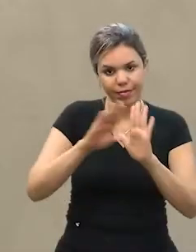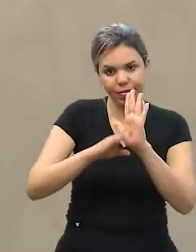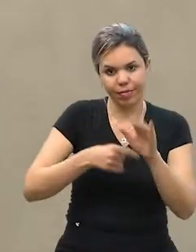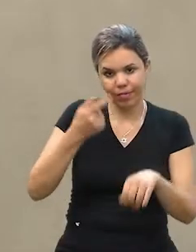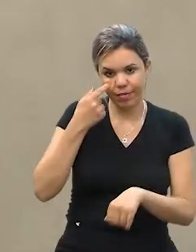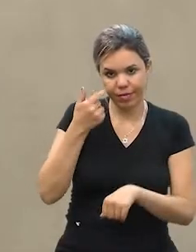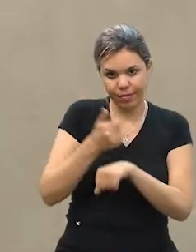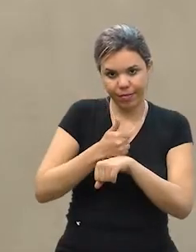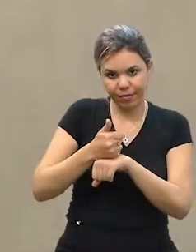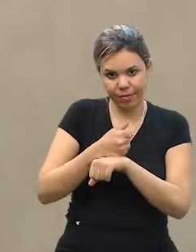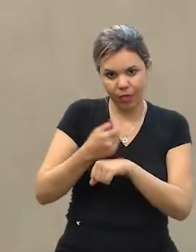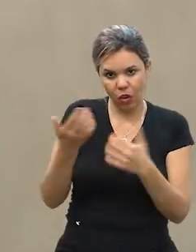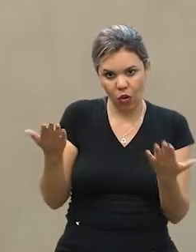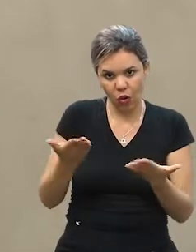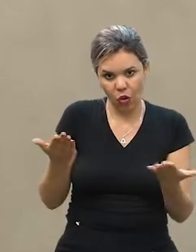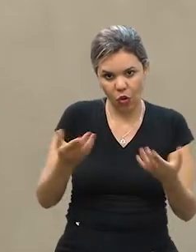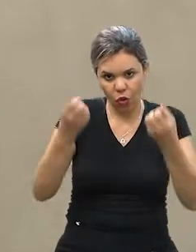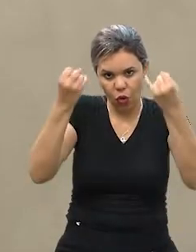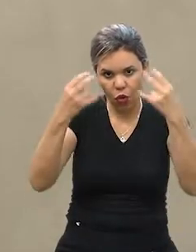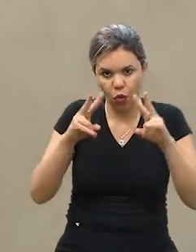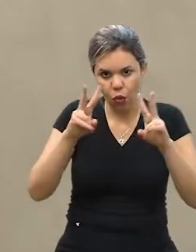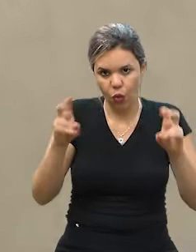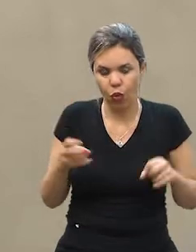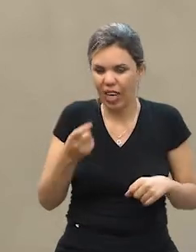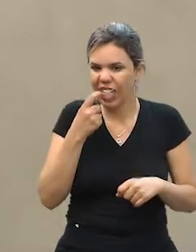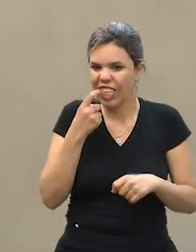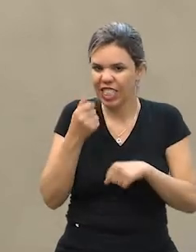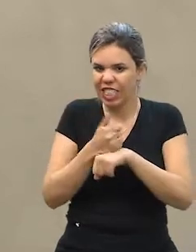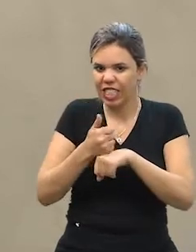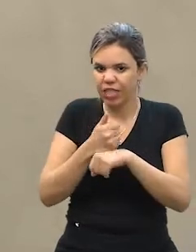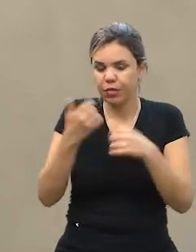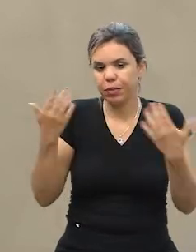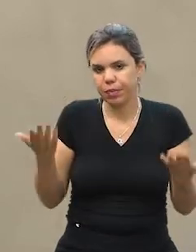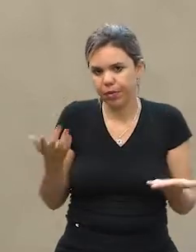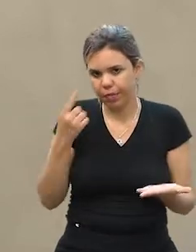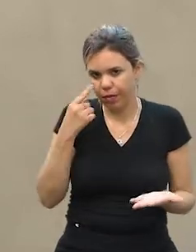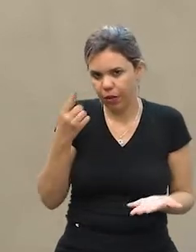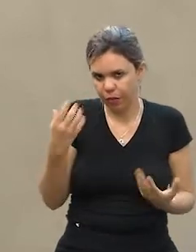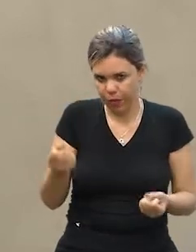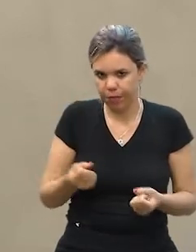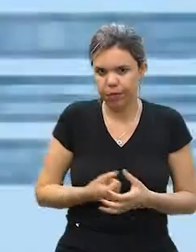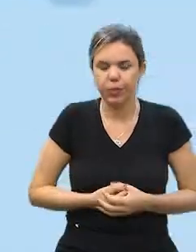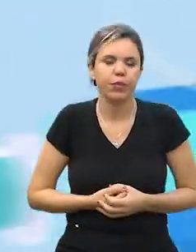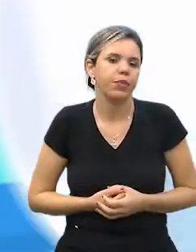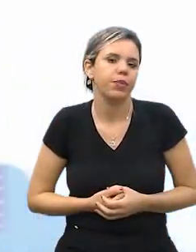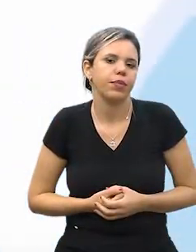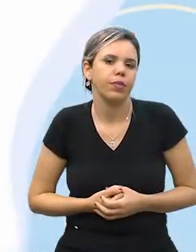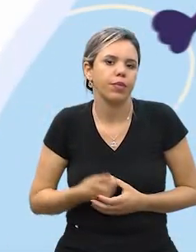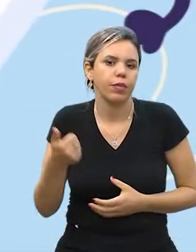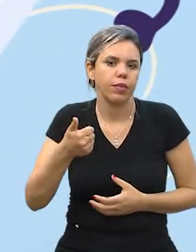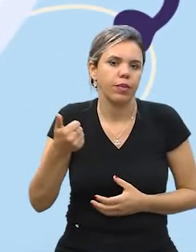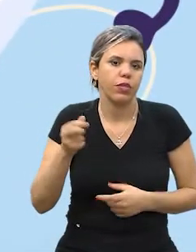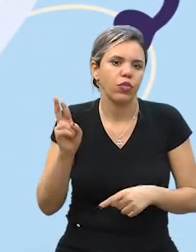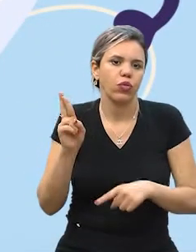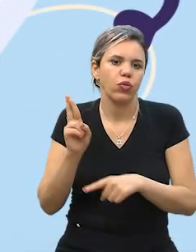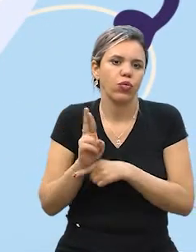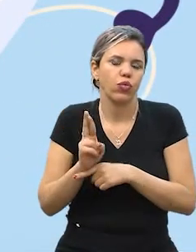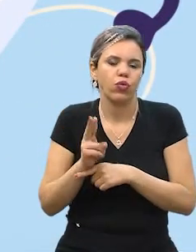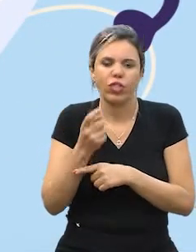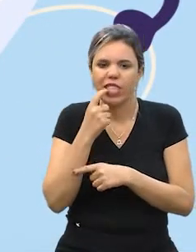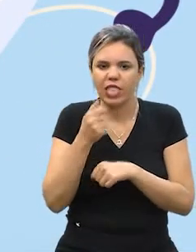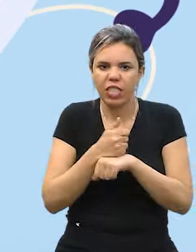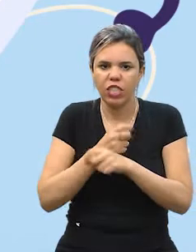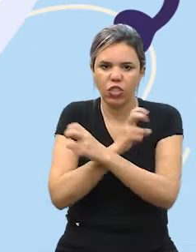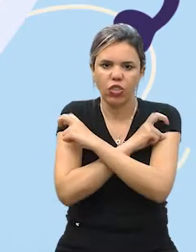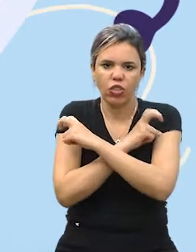quadro Se Liga na Profissão e olha só, hoje a gente vai falar sobre dentista. Então, se liga aí, bora! As primeiras referências à odontologia